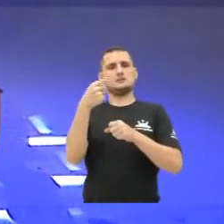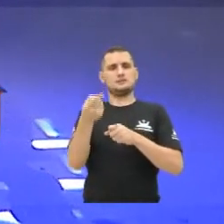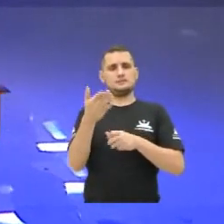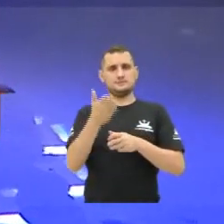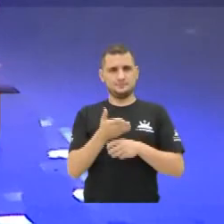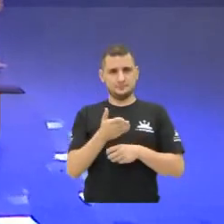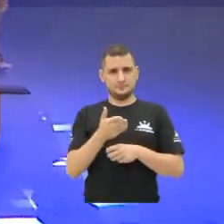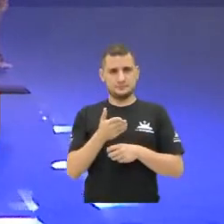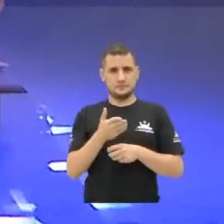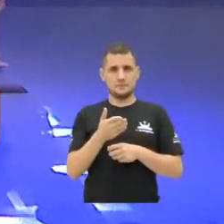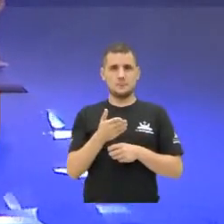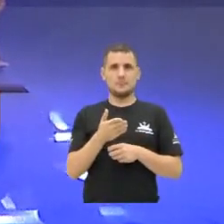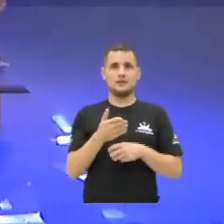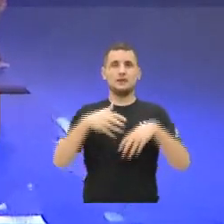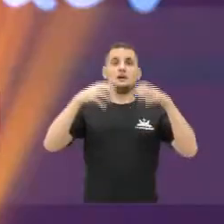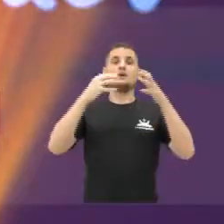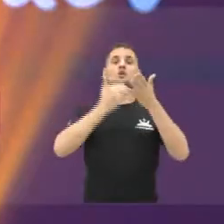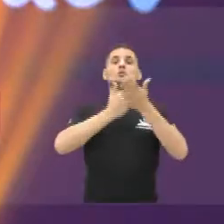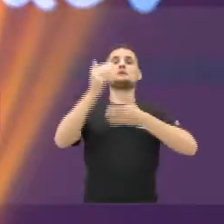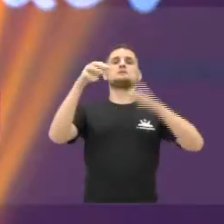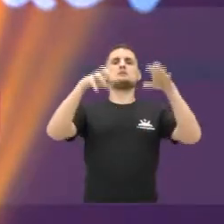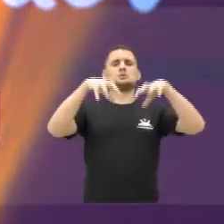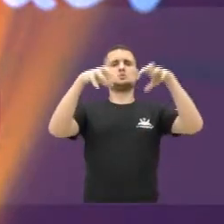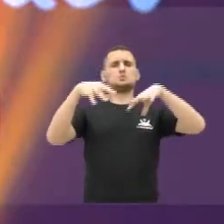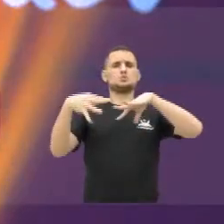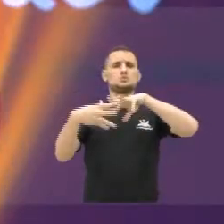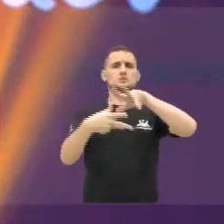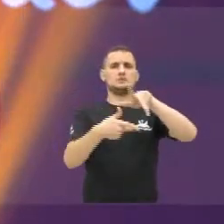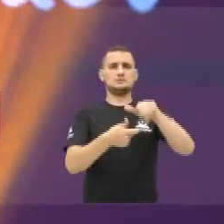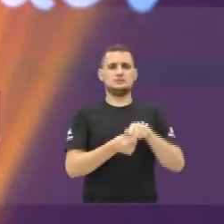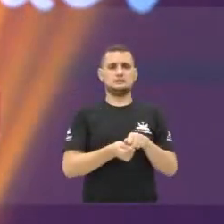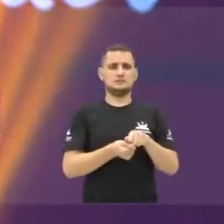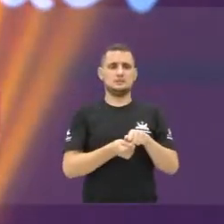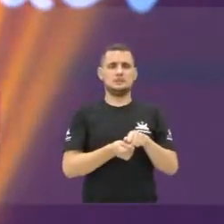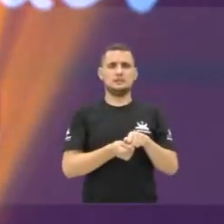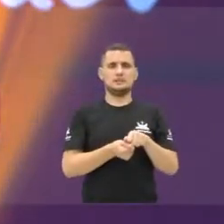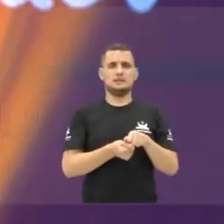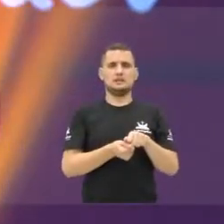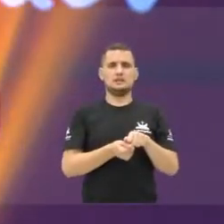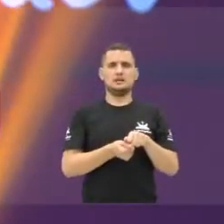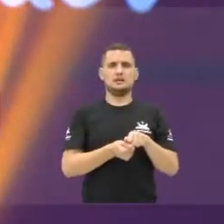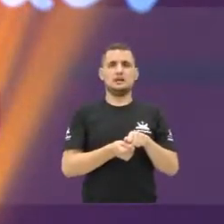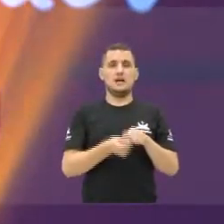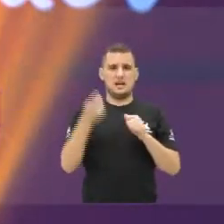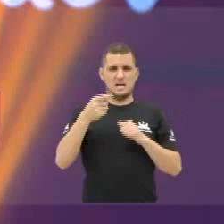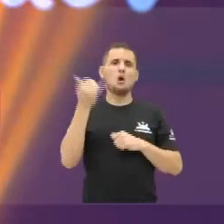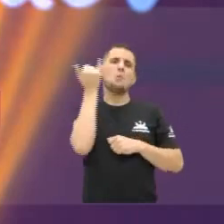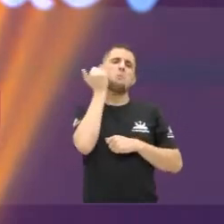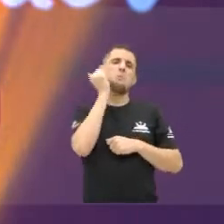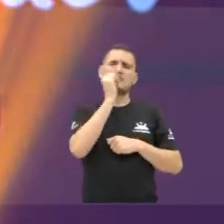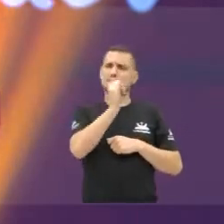e cai chuva sobre a terra. Um profeta de muitas obras.